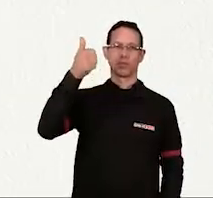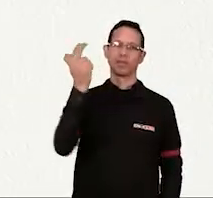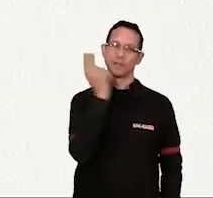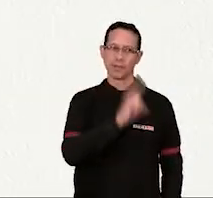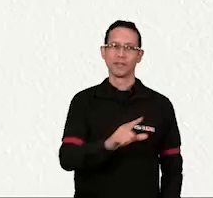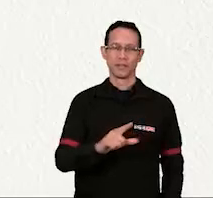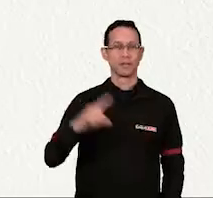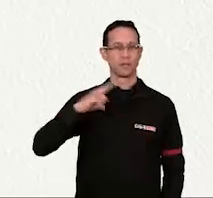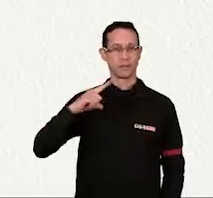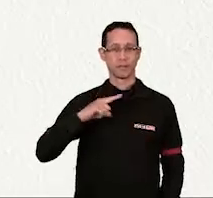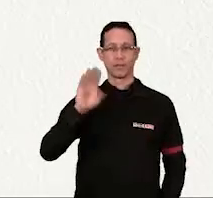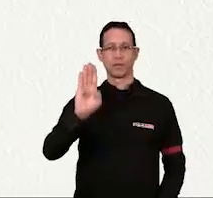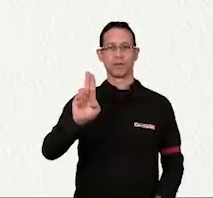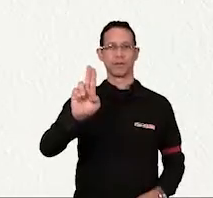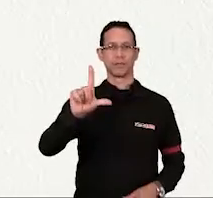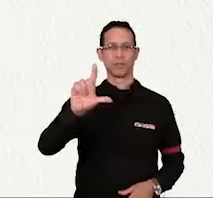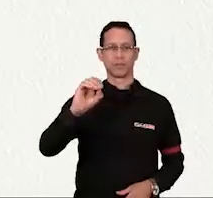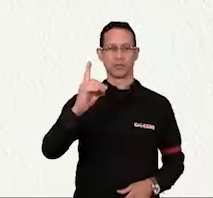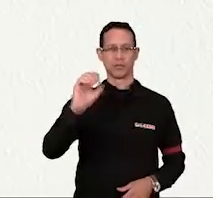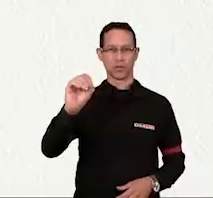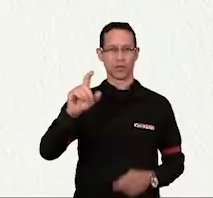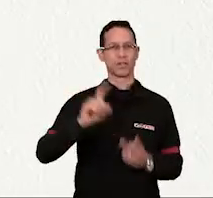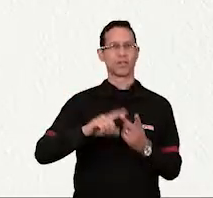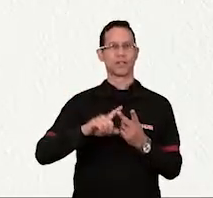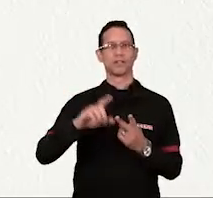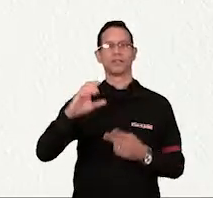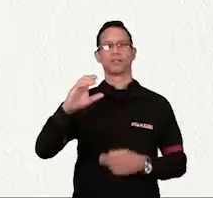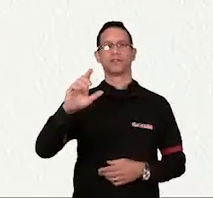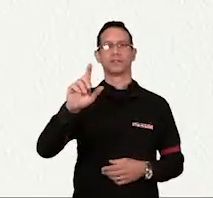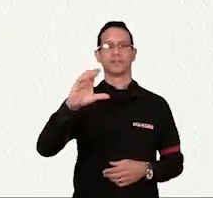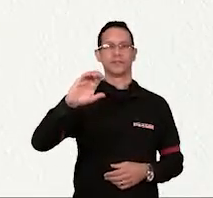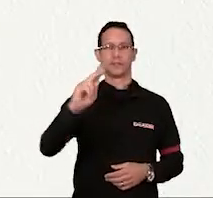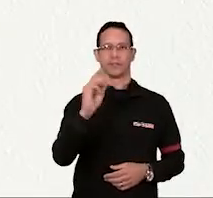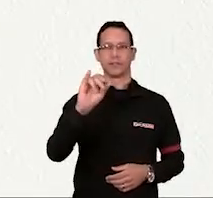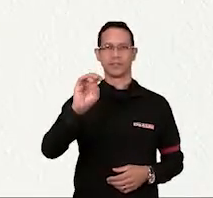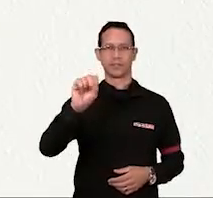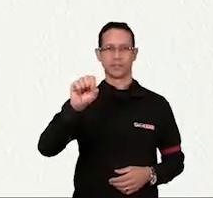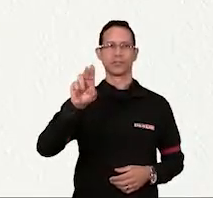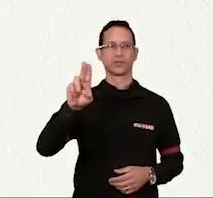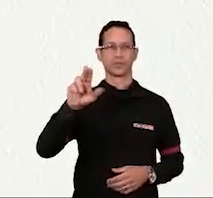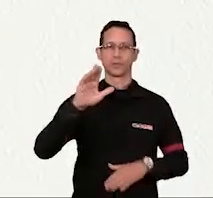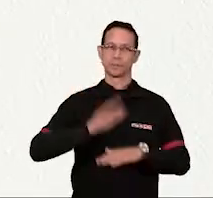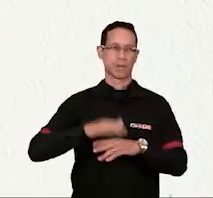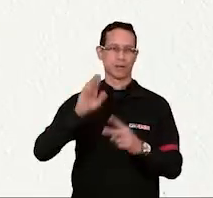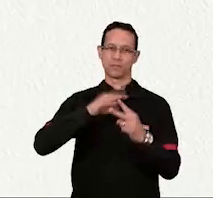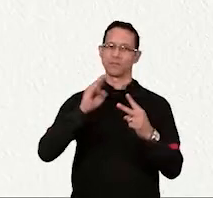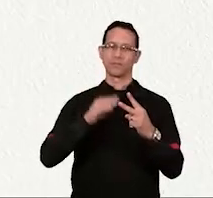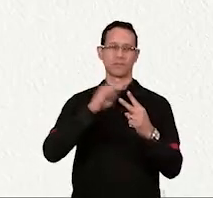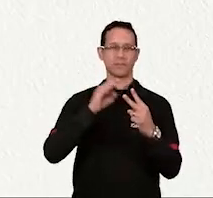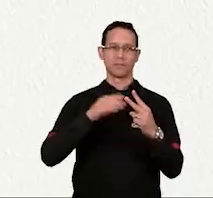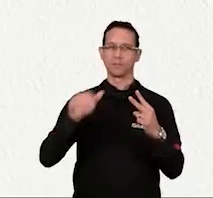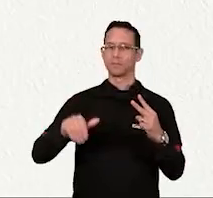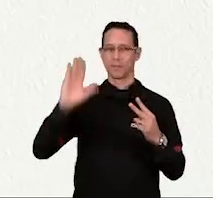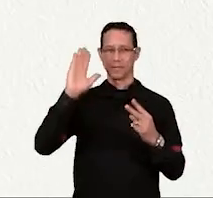em bulldog, em shih tzu, que, na verdade, são os grandes campeões, né, de doenças